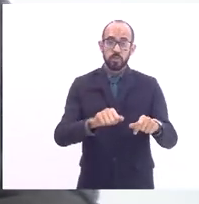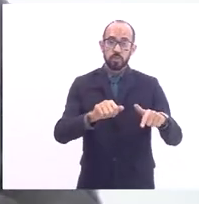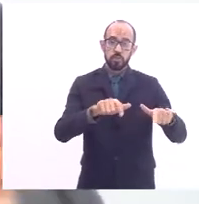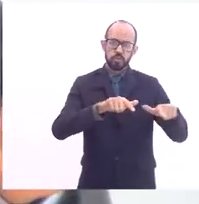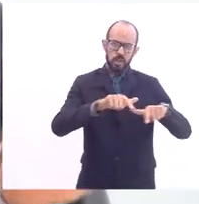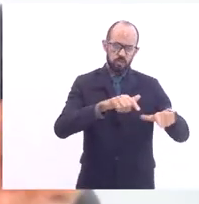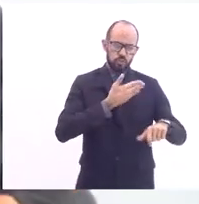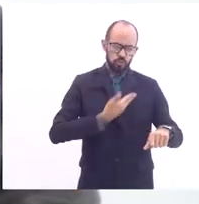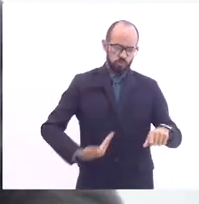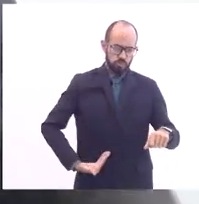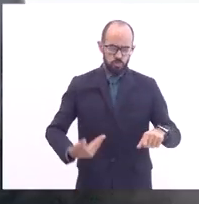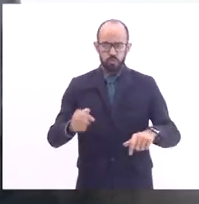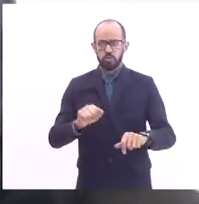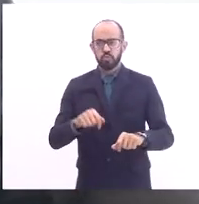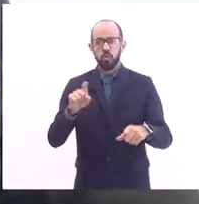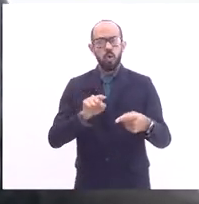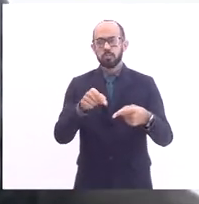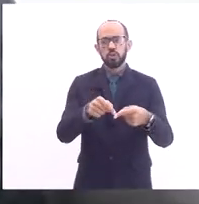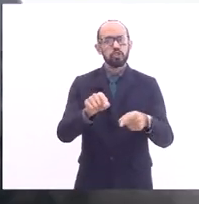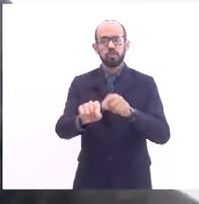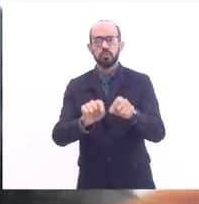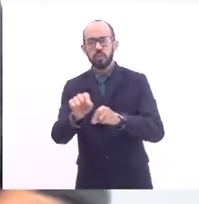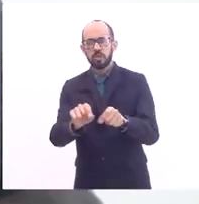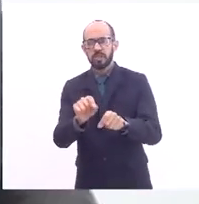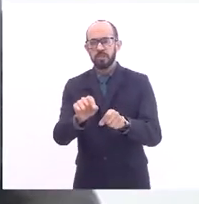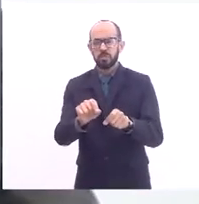cujo objetivo consiste em